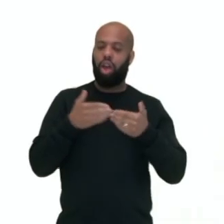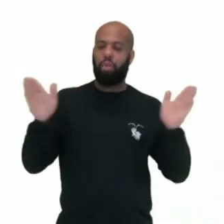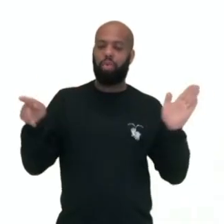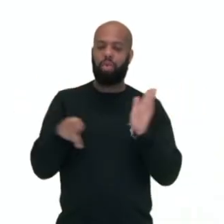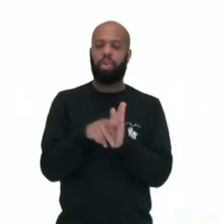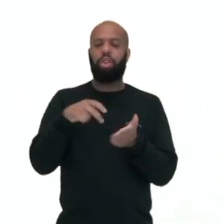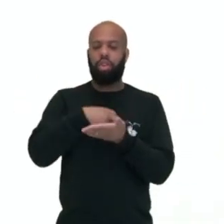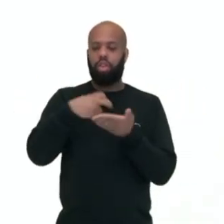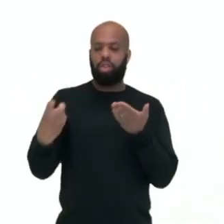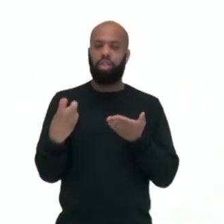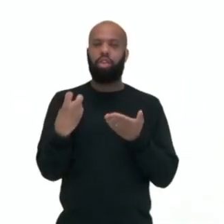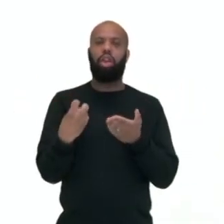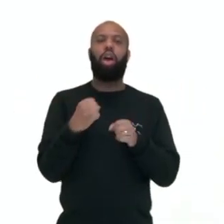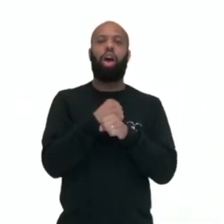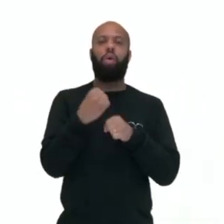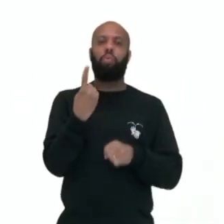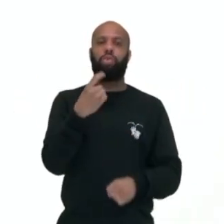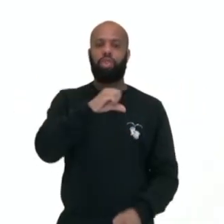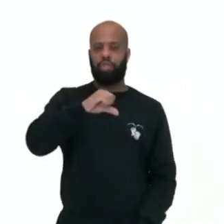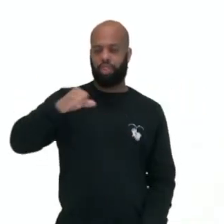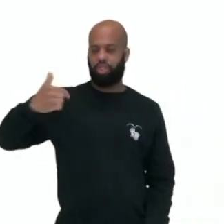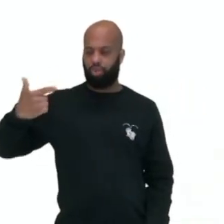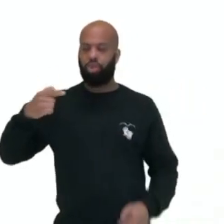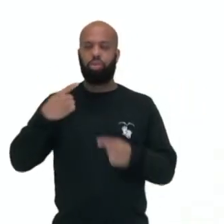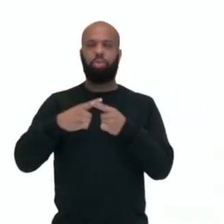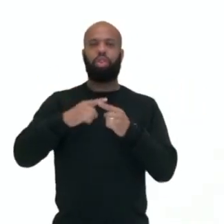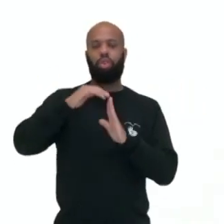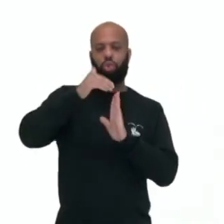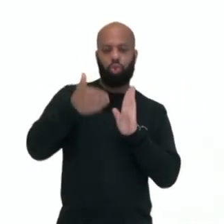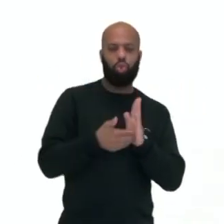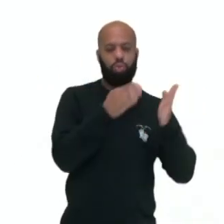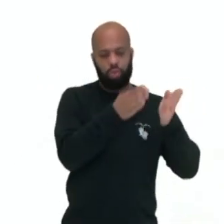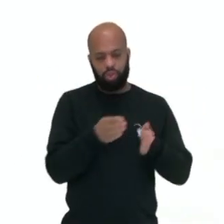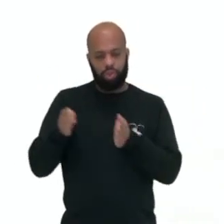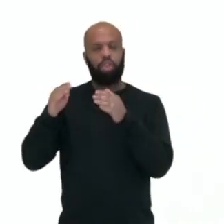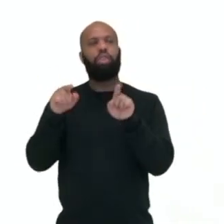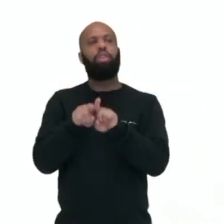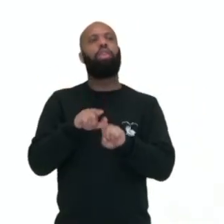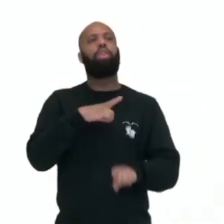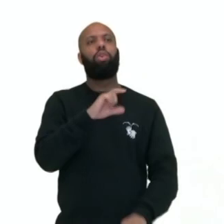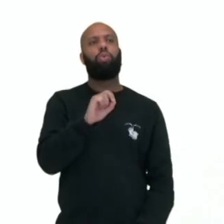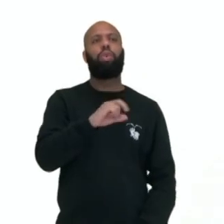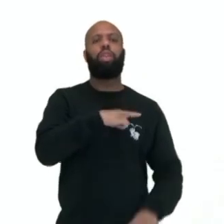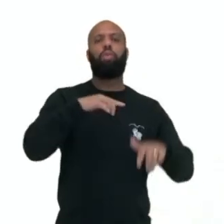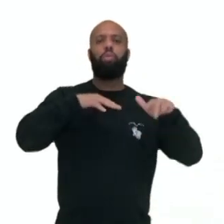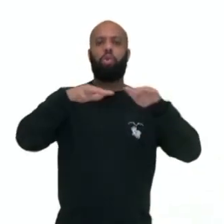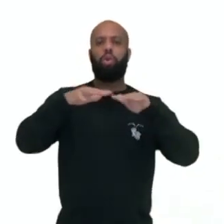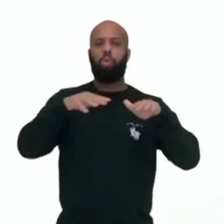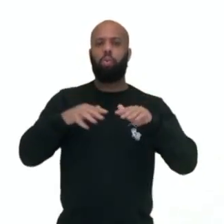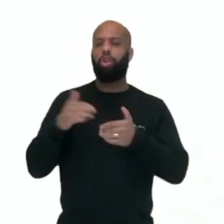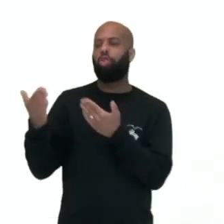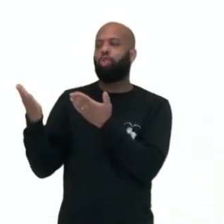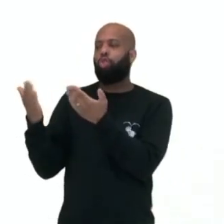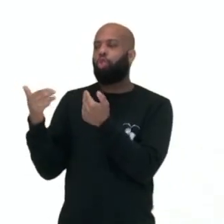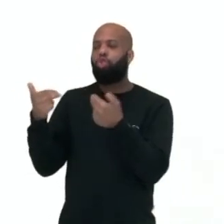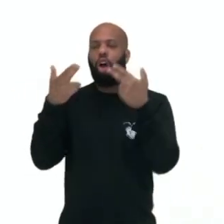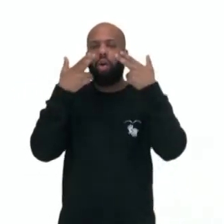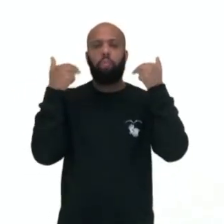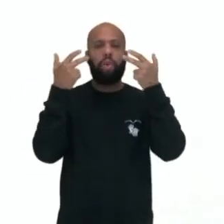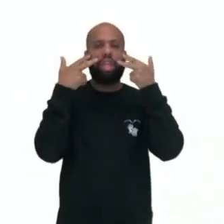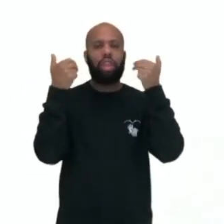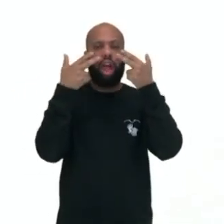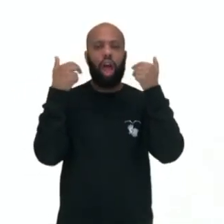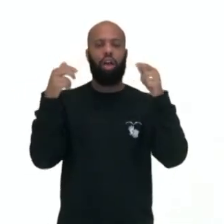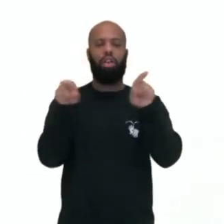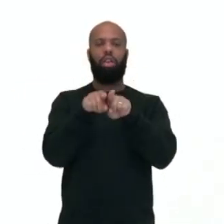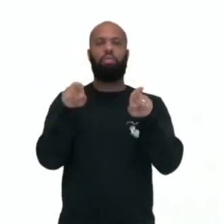de 1992, que aliás, todo esse processo aí também teve destaque o movimento dos caras pintadas, jovens